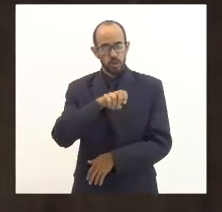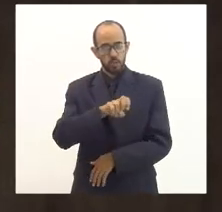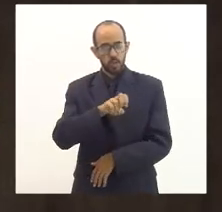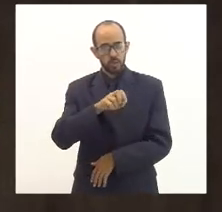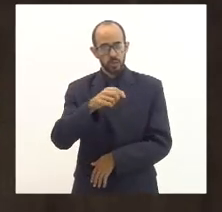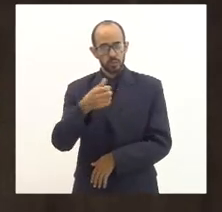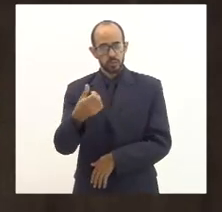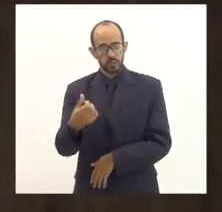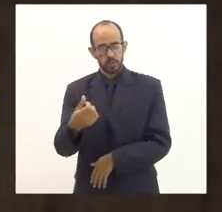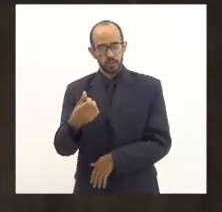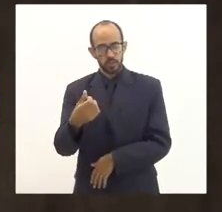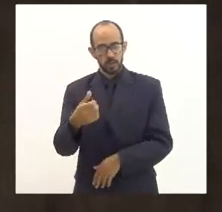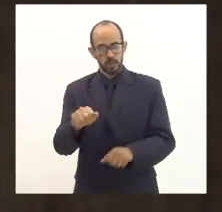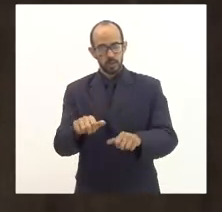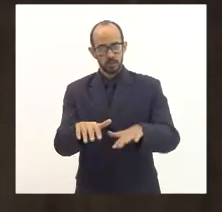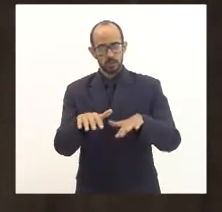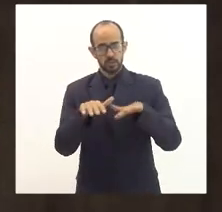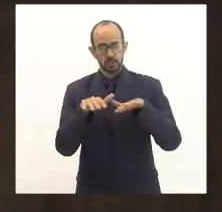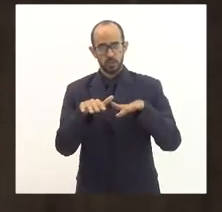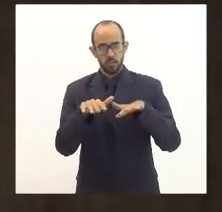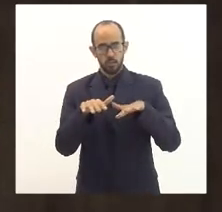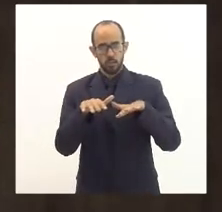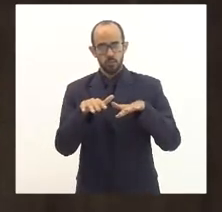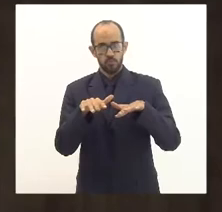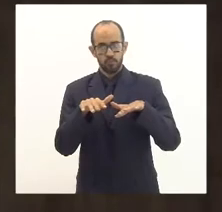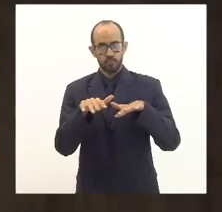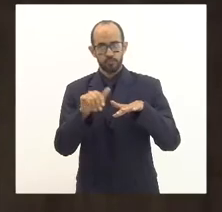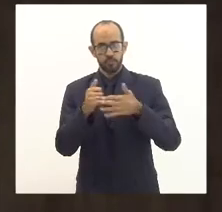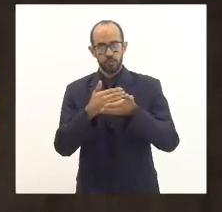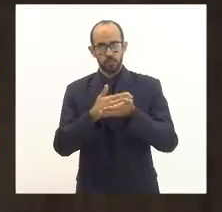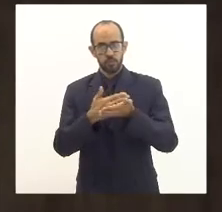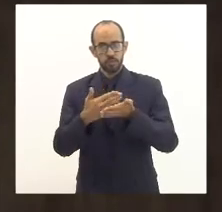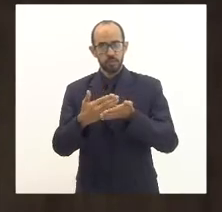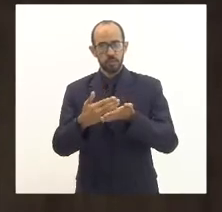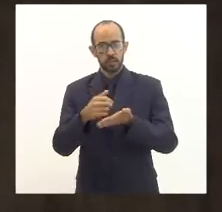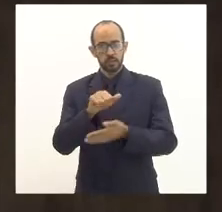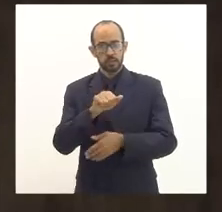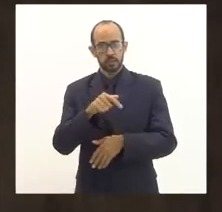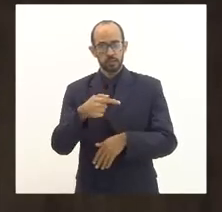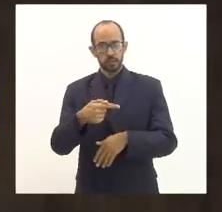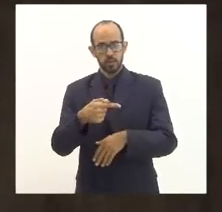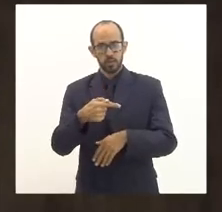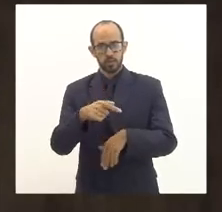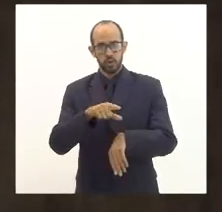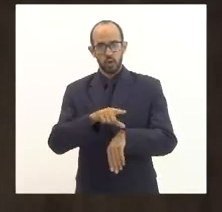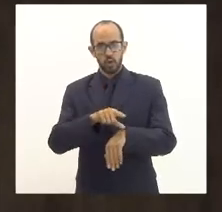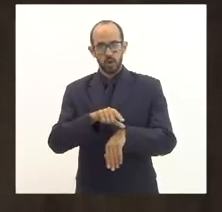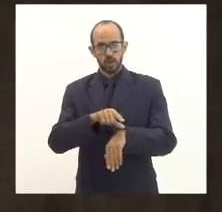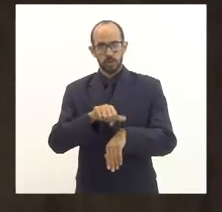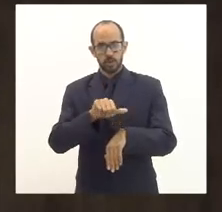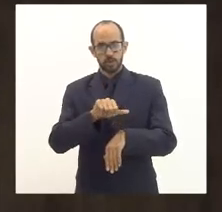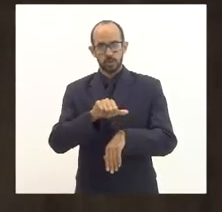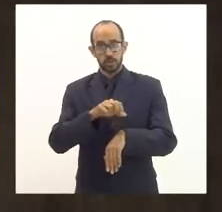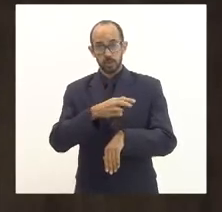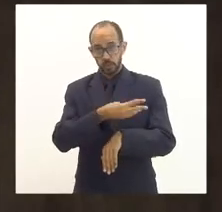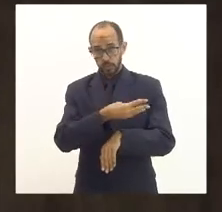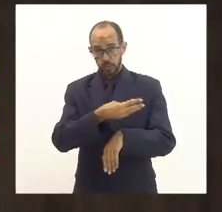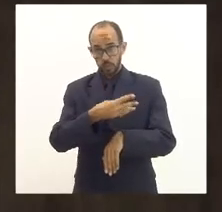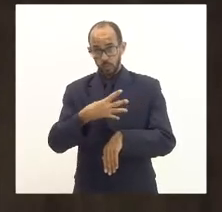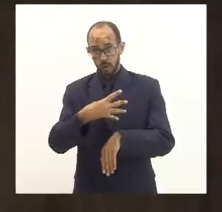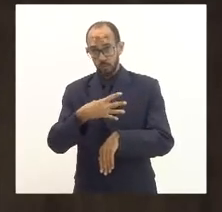56ª sessão extraordinária e que iniciada as 17:34